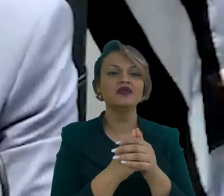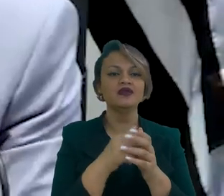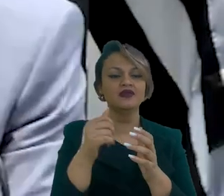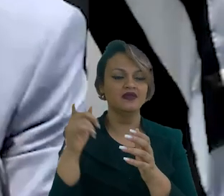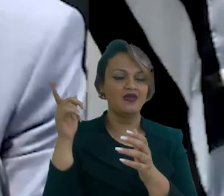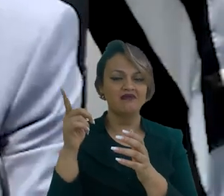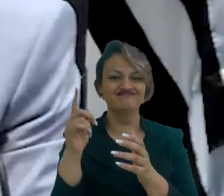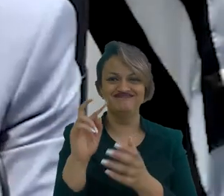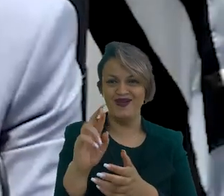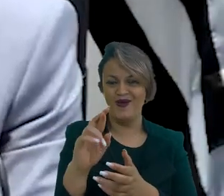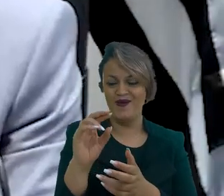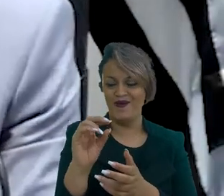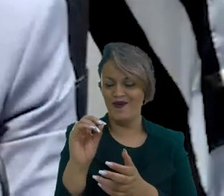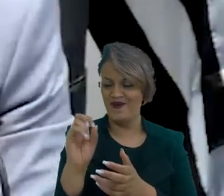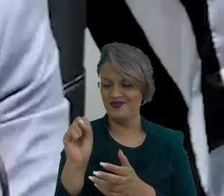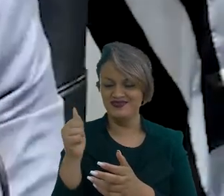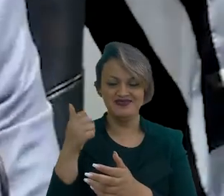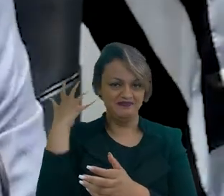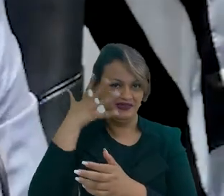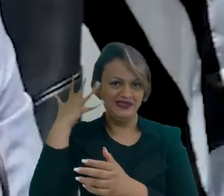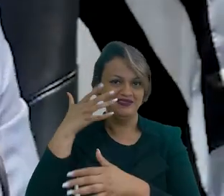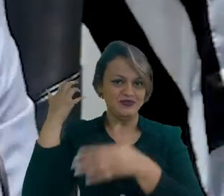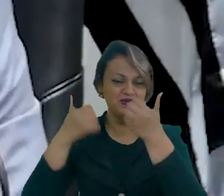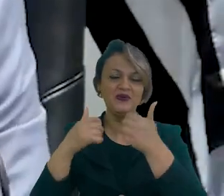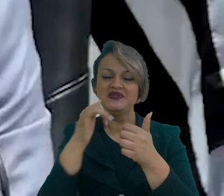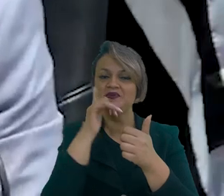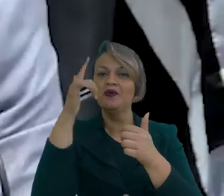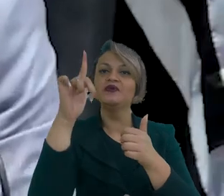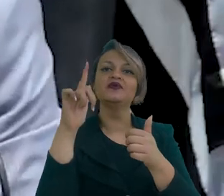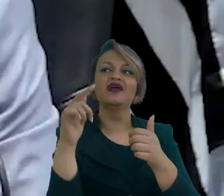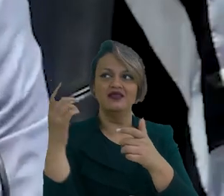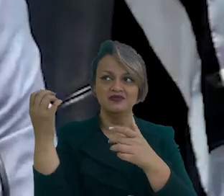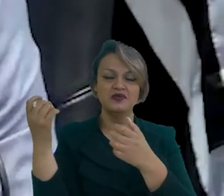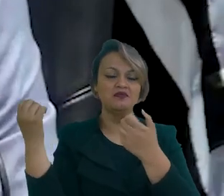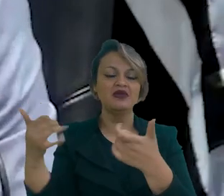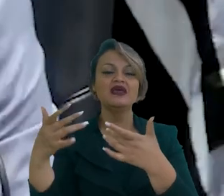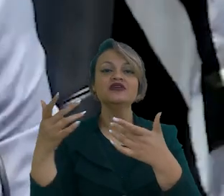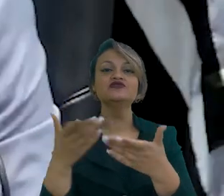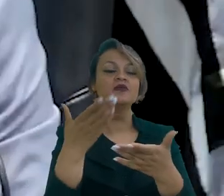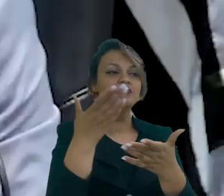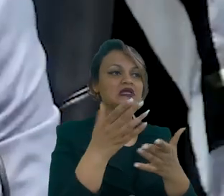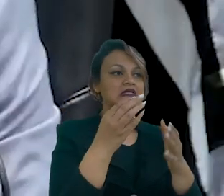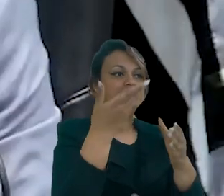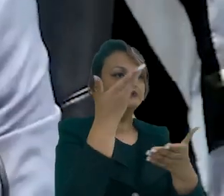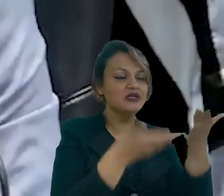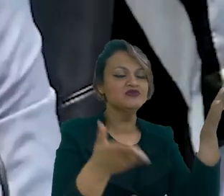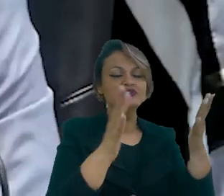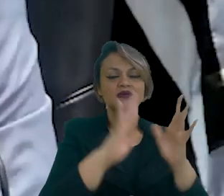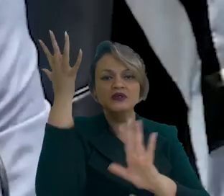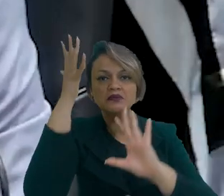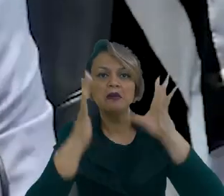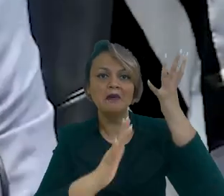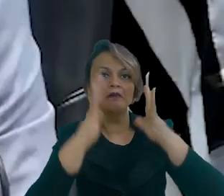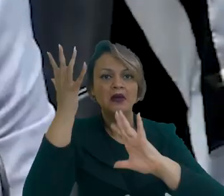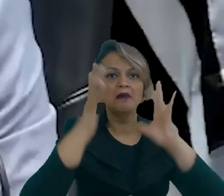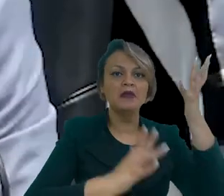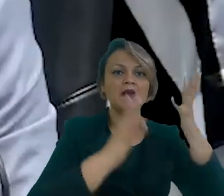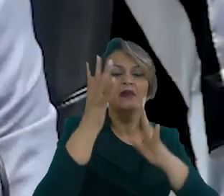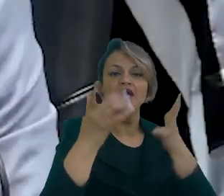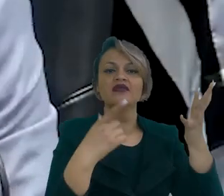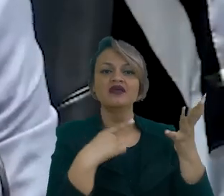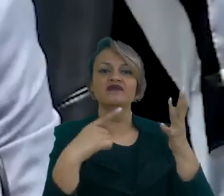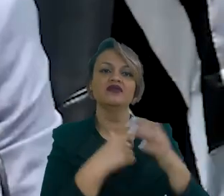também Rosa por todos os exemplos e fez muito bem nisso são Justamente a procriação de danos